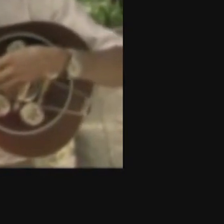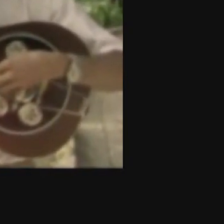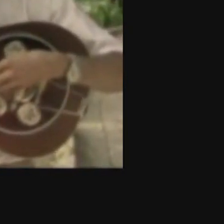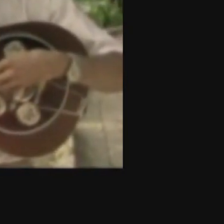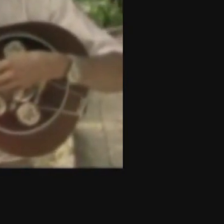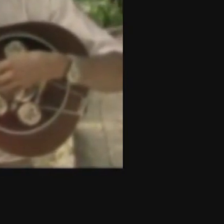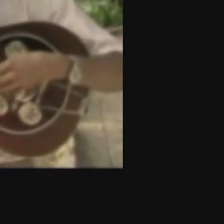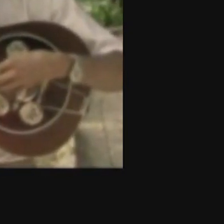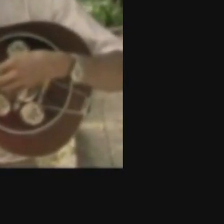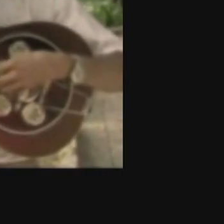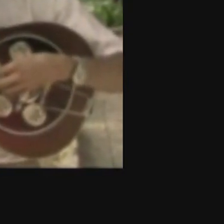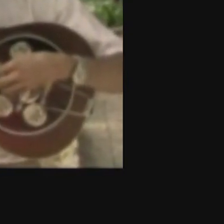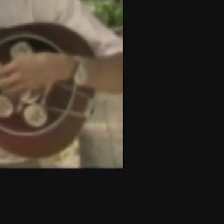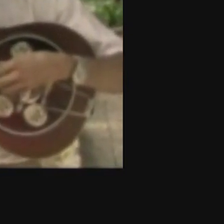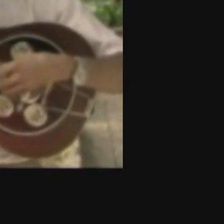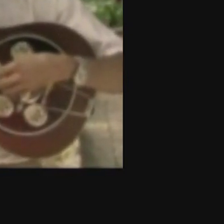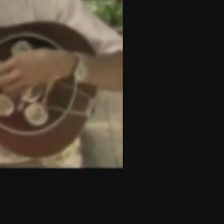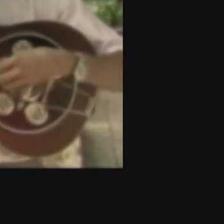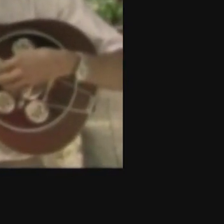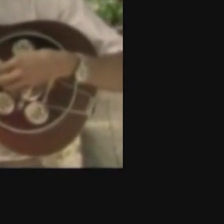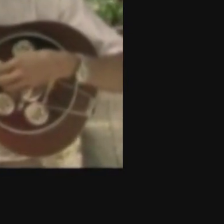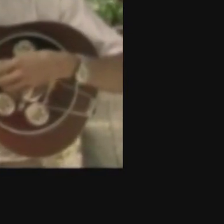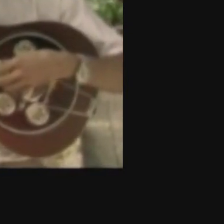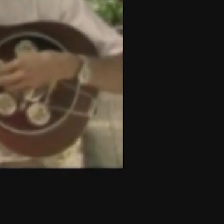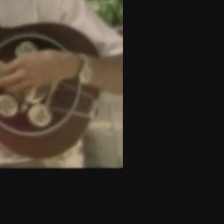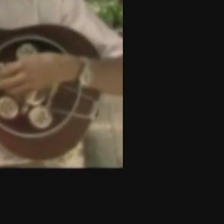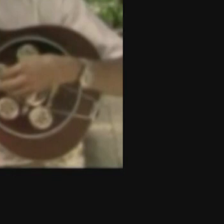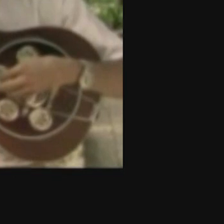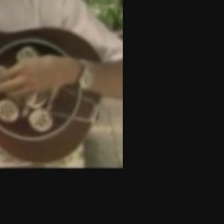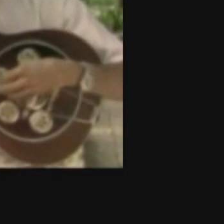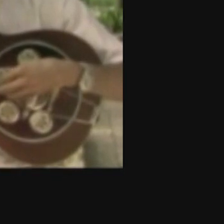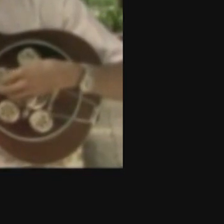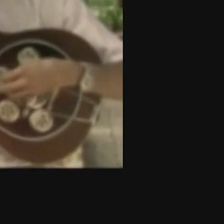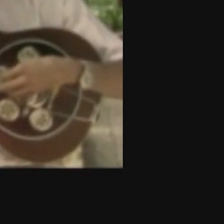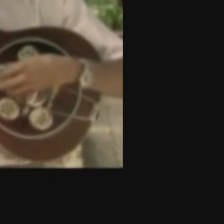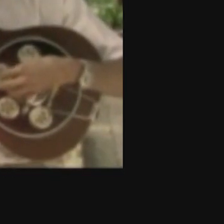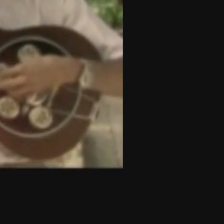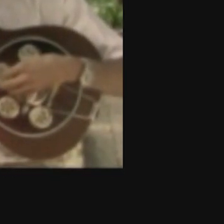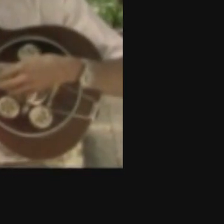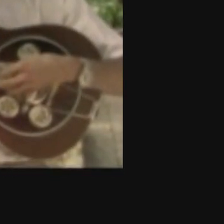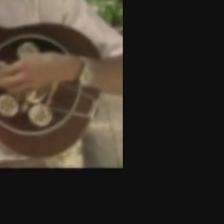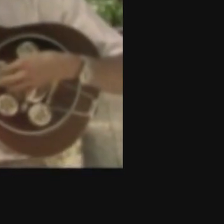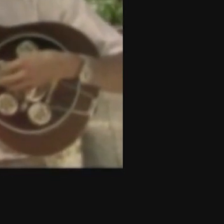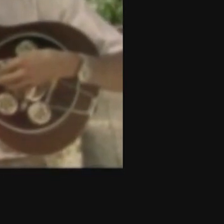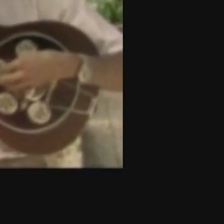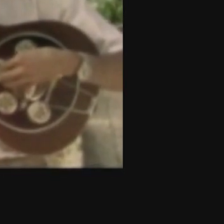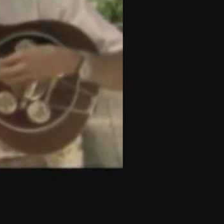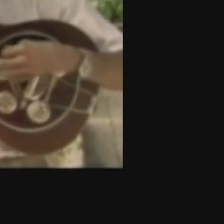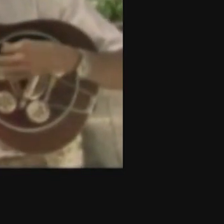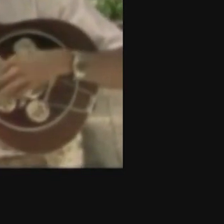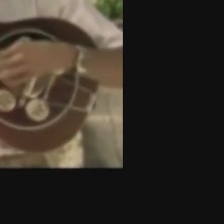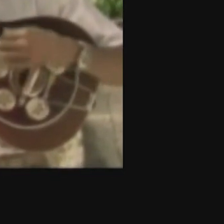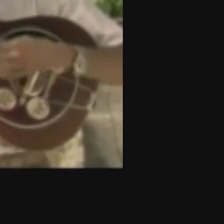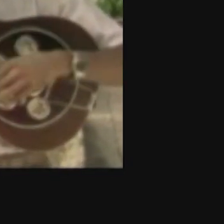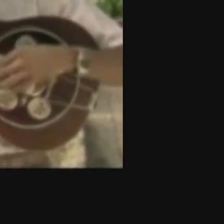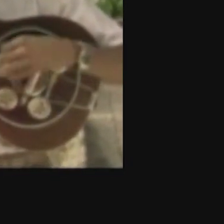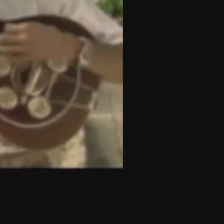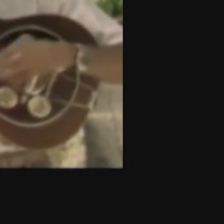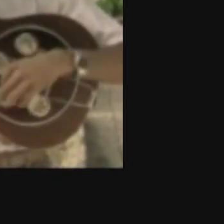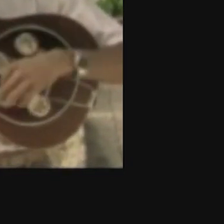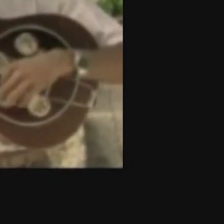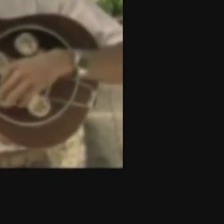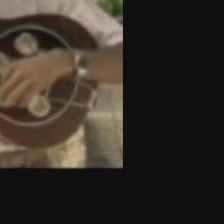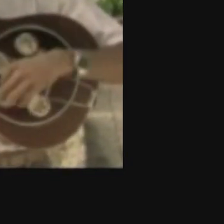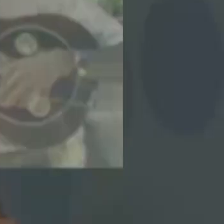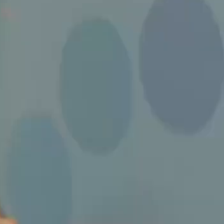verde tem poluição no ar, e o mar parece oceano, mas nunca passa de